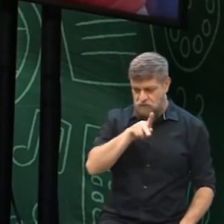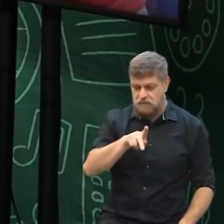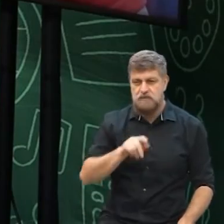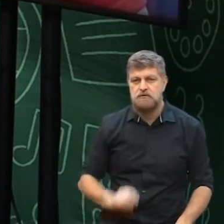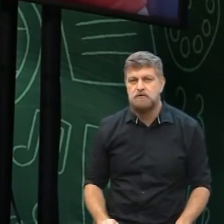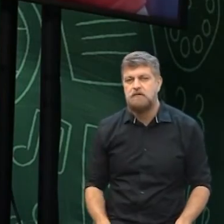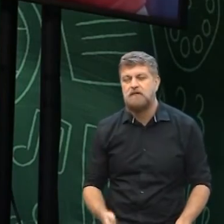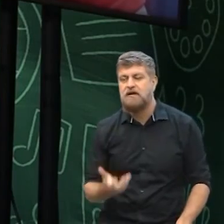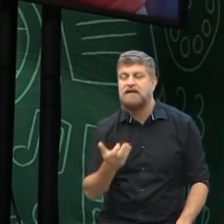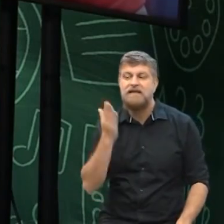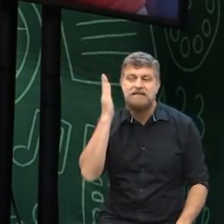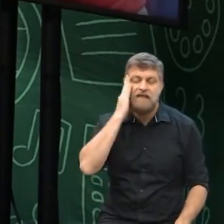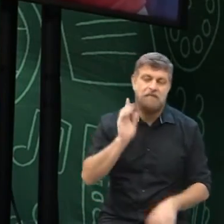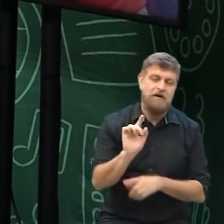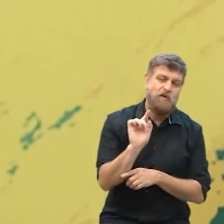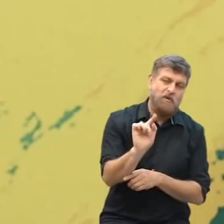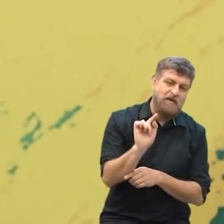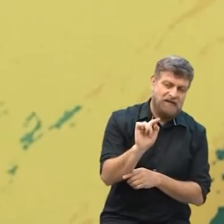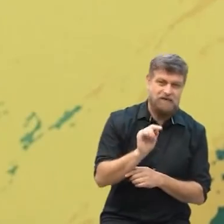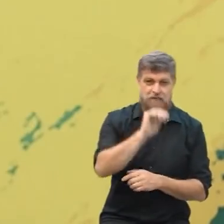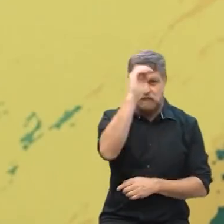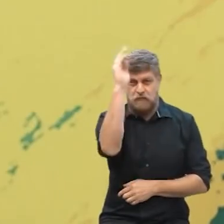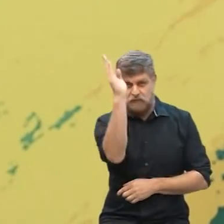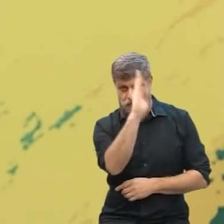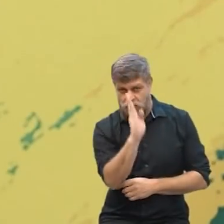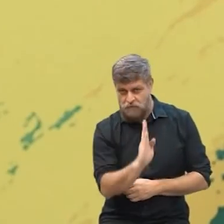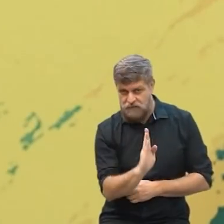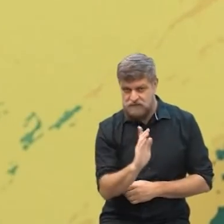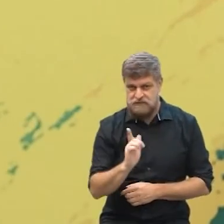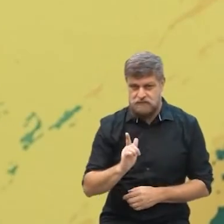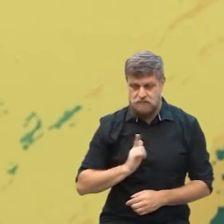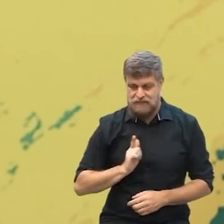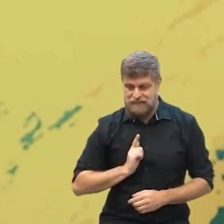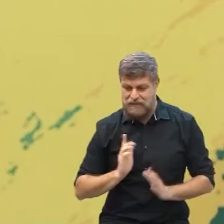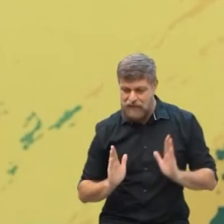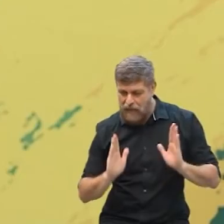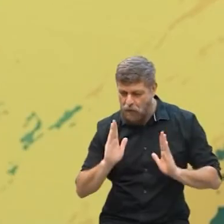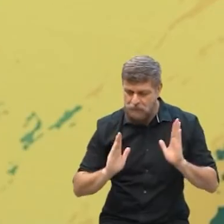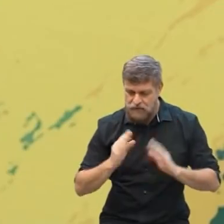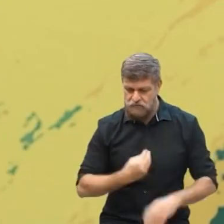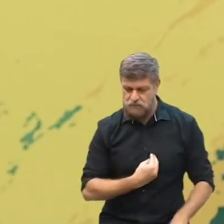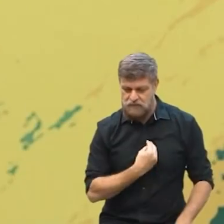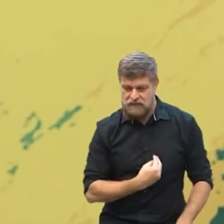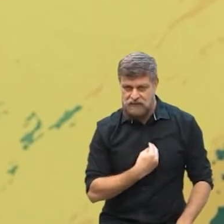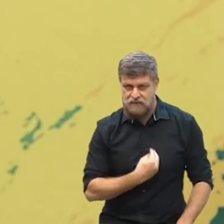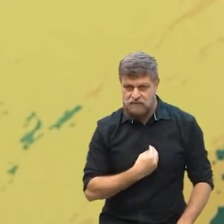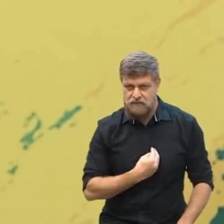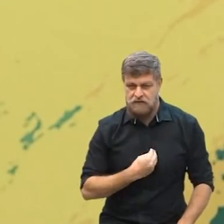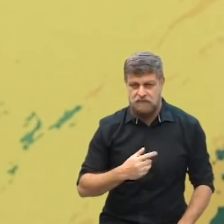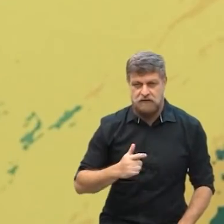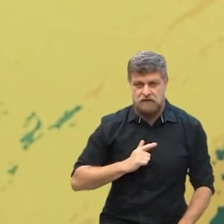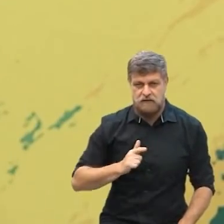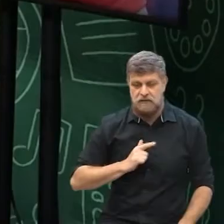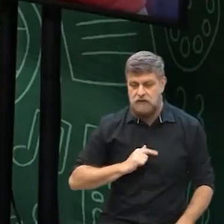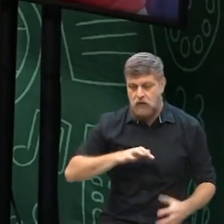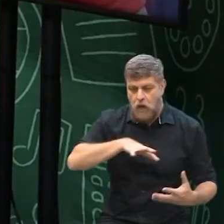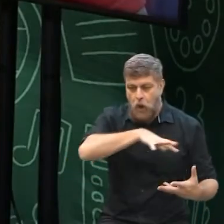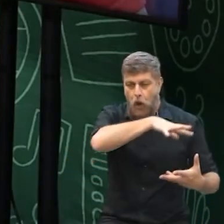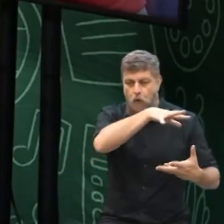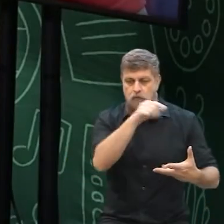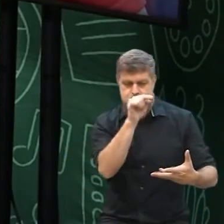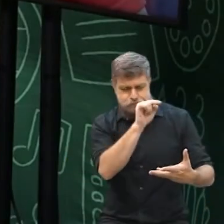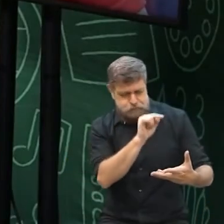é o seguinte, o Brasil, evidentemente, que vive um momento efervescente, não é? E o